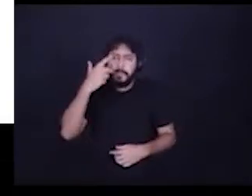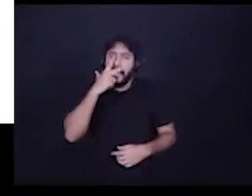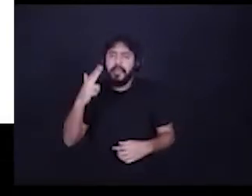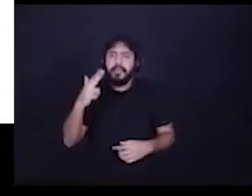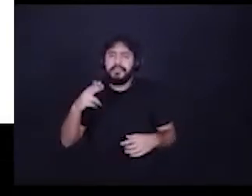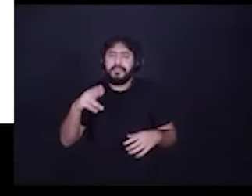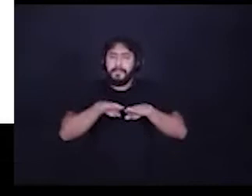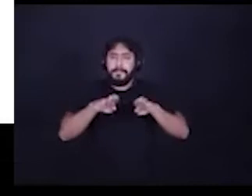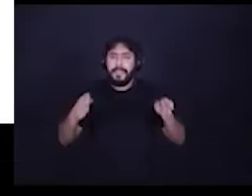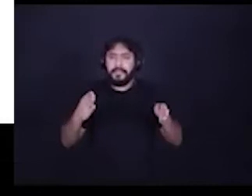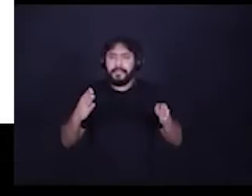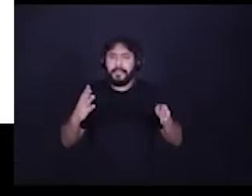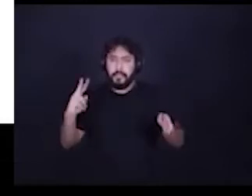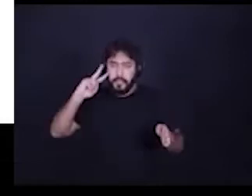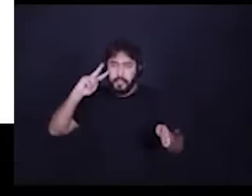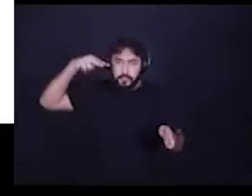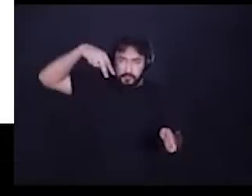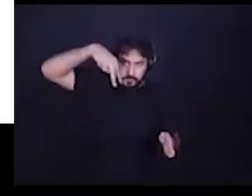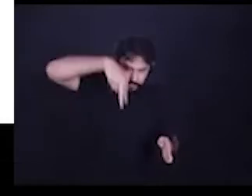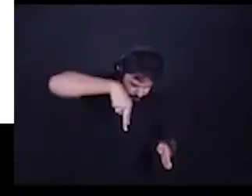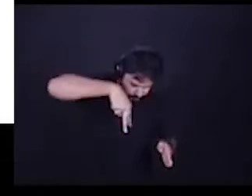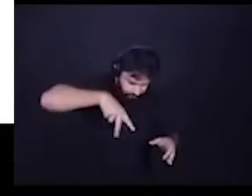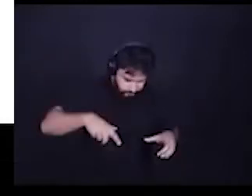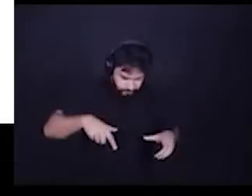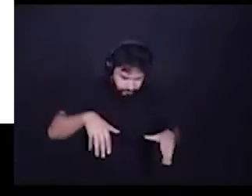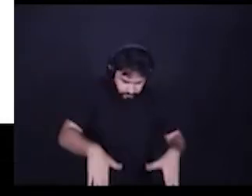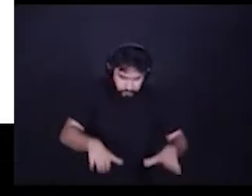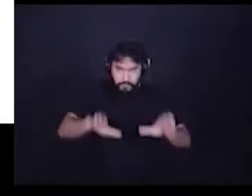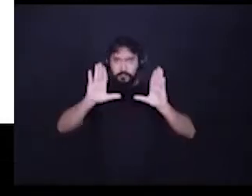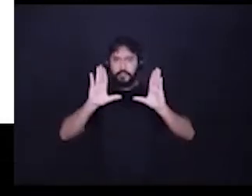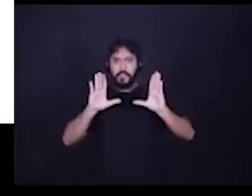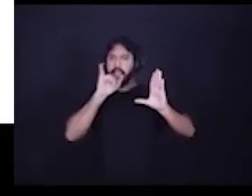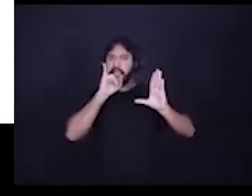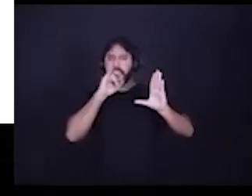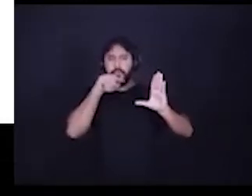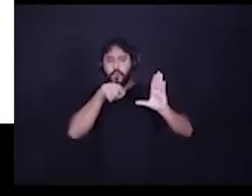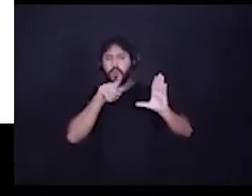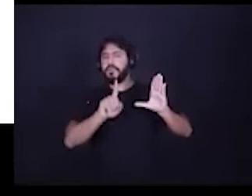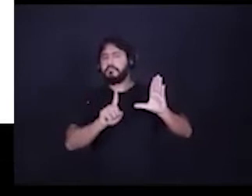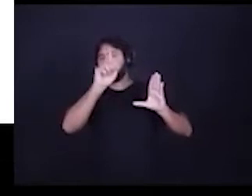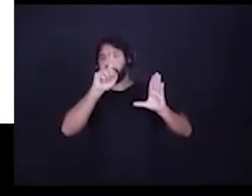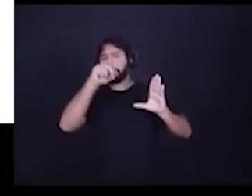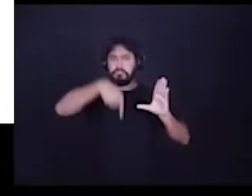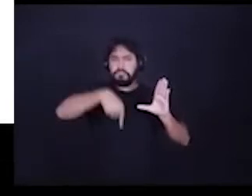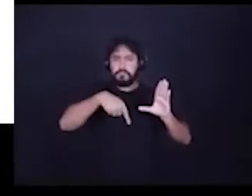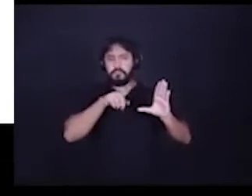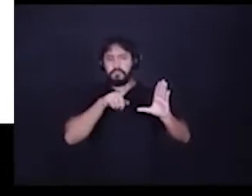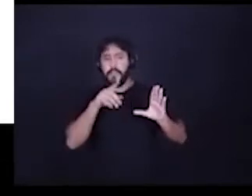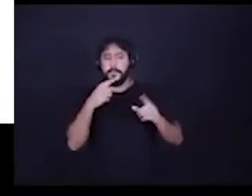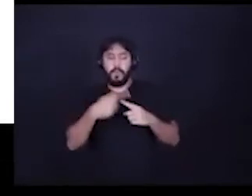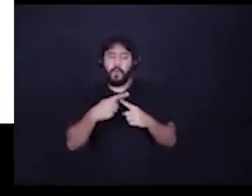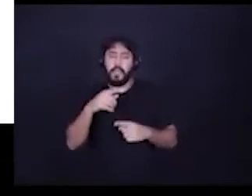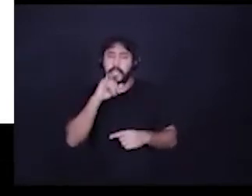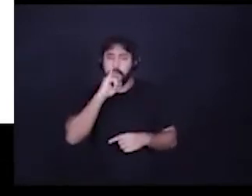cima. E aí o que a gente está fazendo, designer e pessoas que representam o contexto, é que a gente está olhando para esse